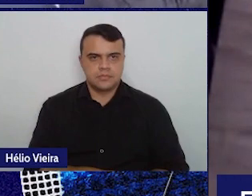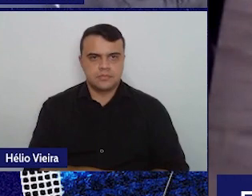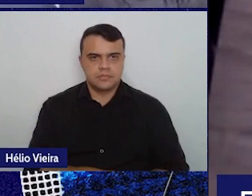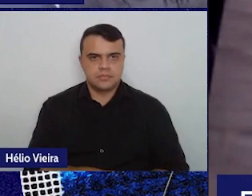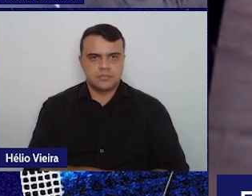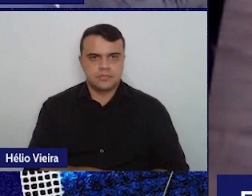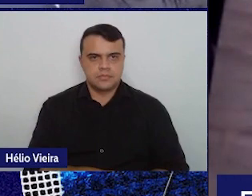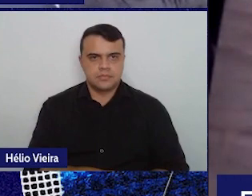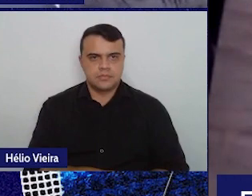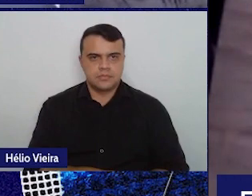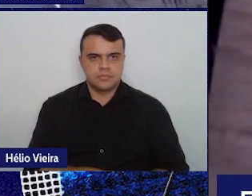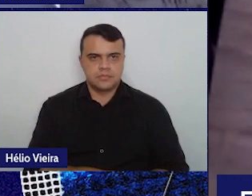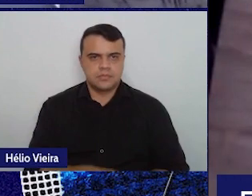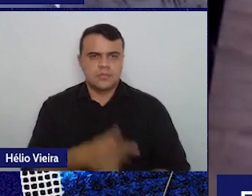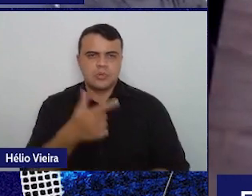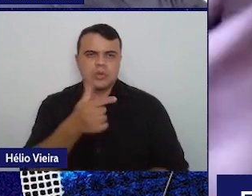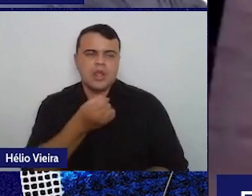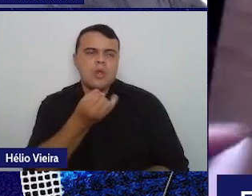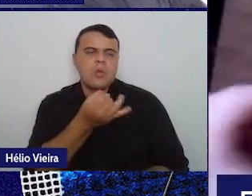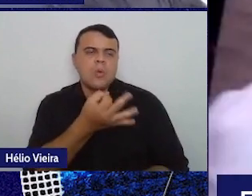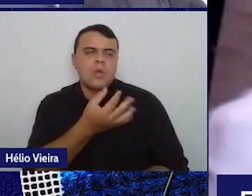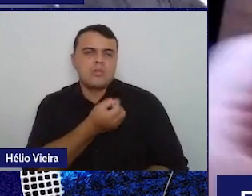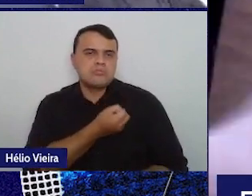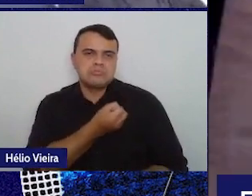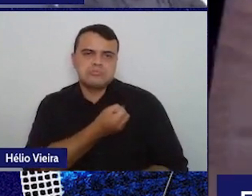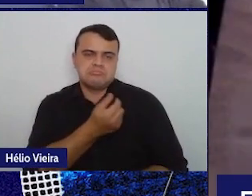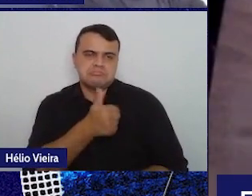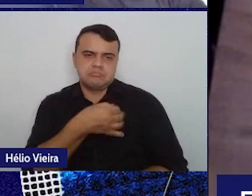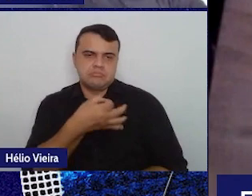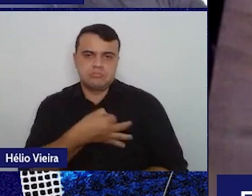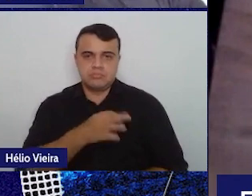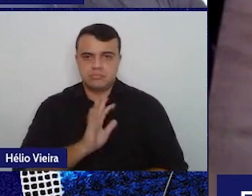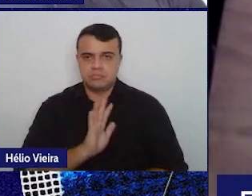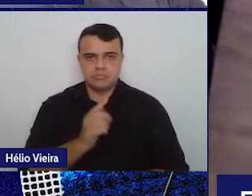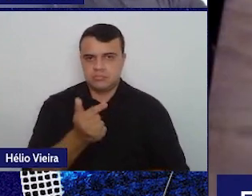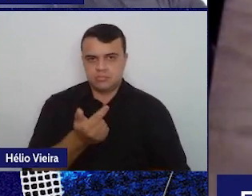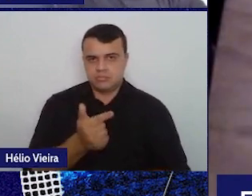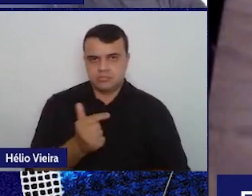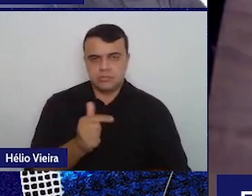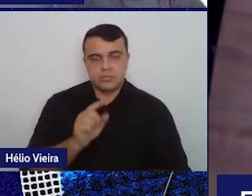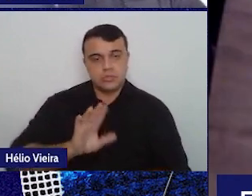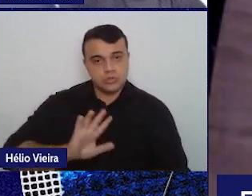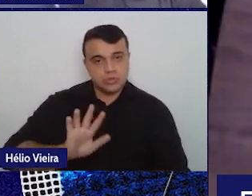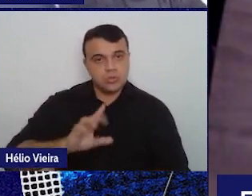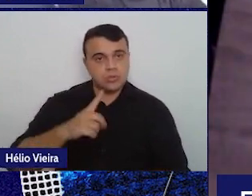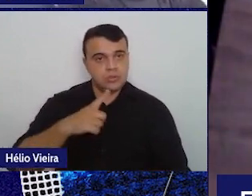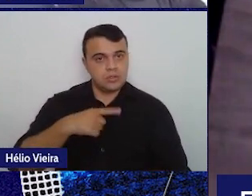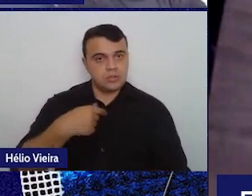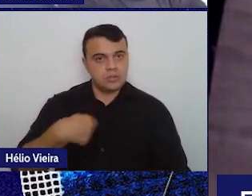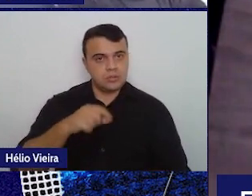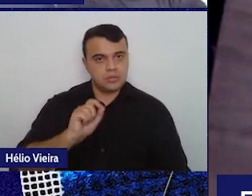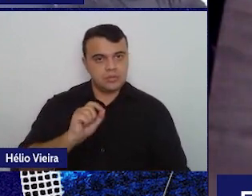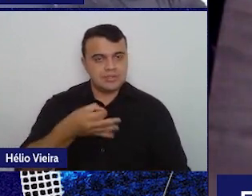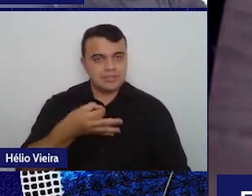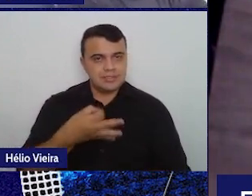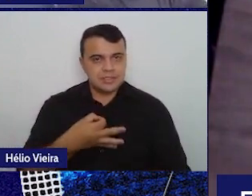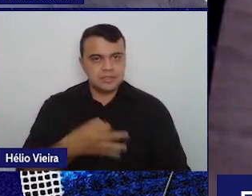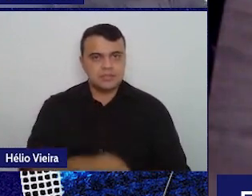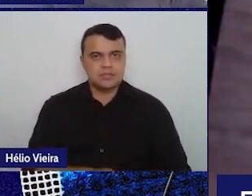Não tem um número certo de quantas vezes isso tem que acontecer, gente. A única coisa que é certa